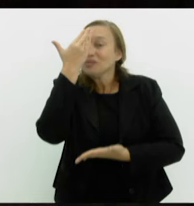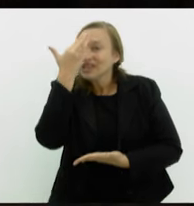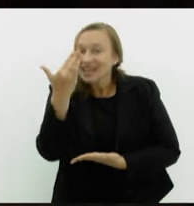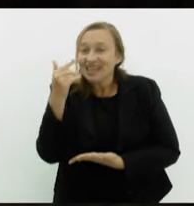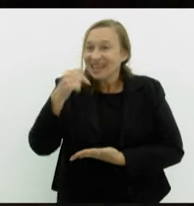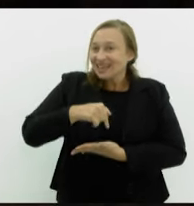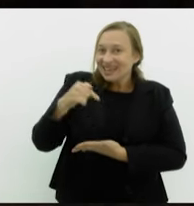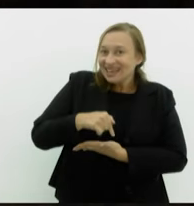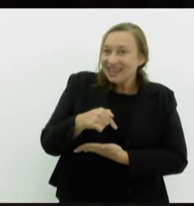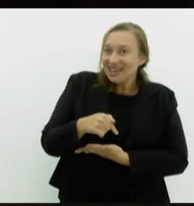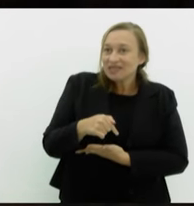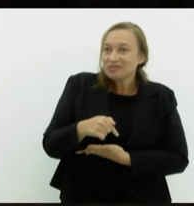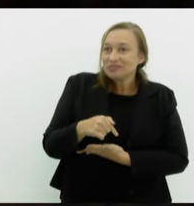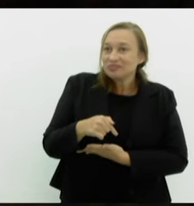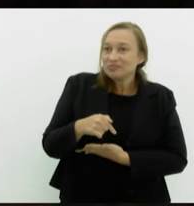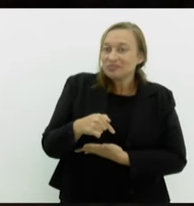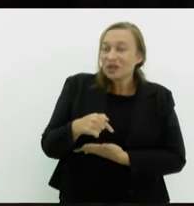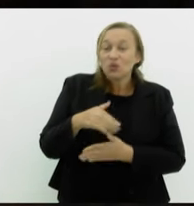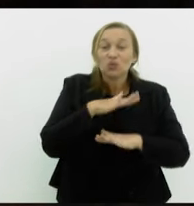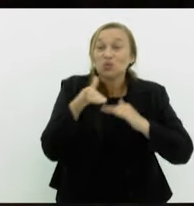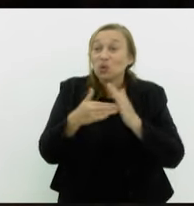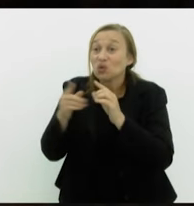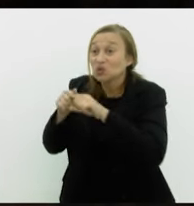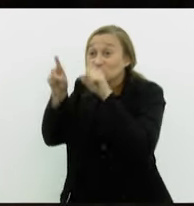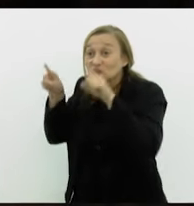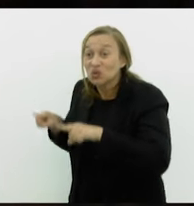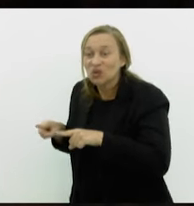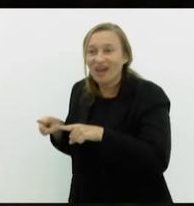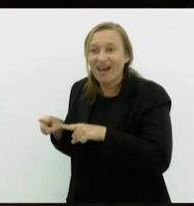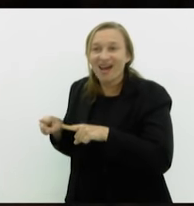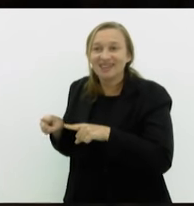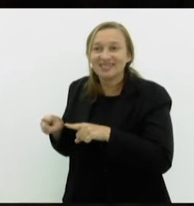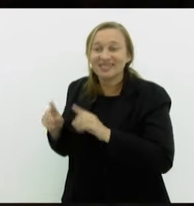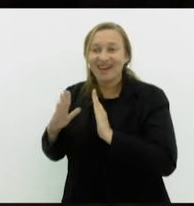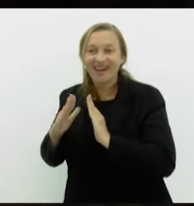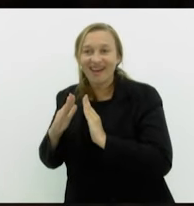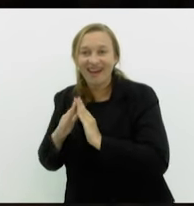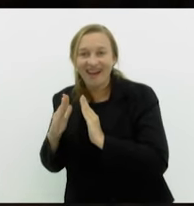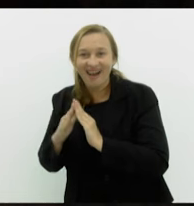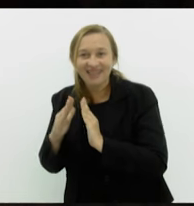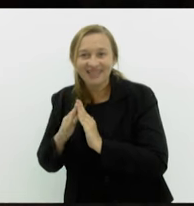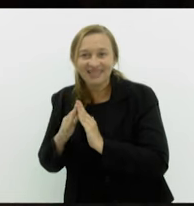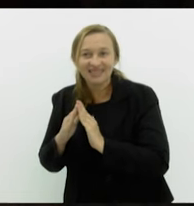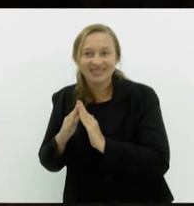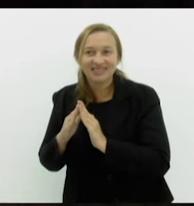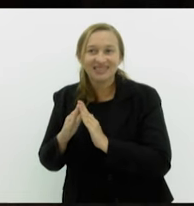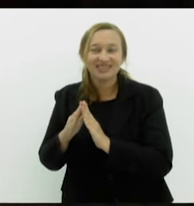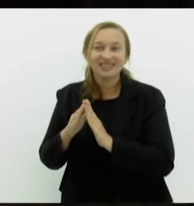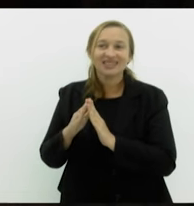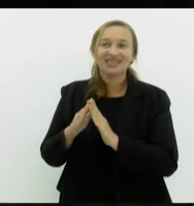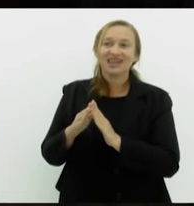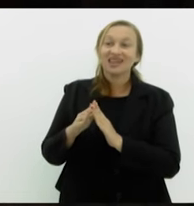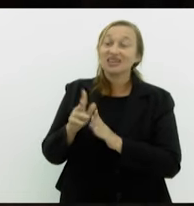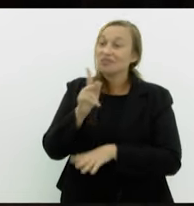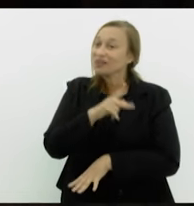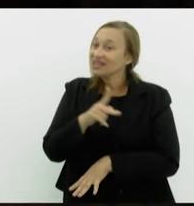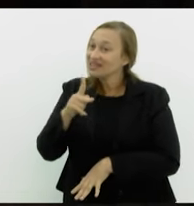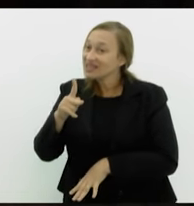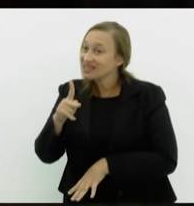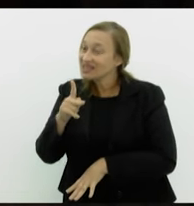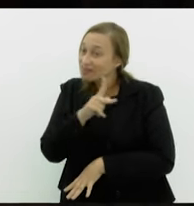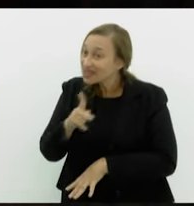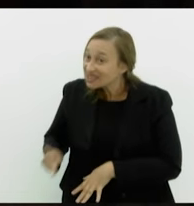Obrigado aqui pela todos os funcionários também, tá, da casa. O nosso nobre presidente da CCJ